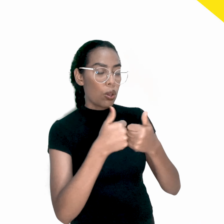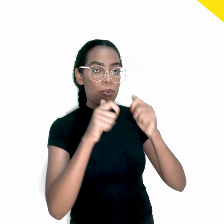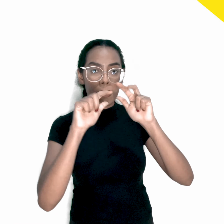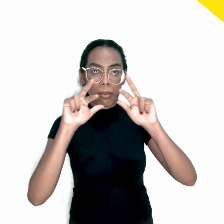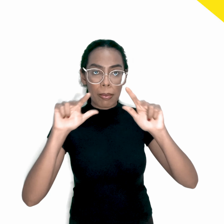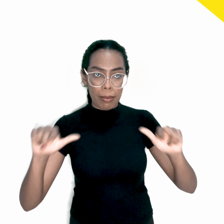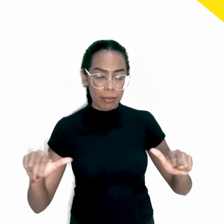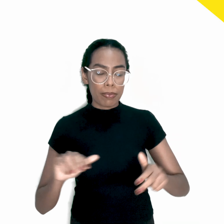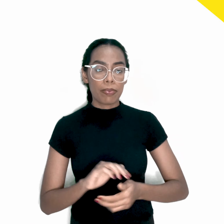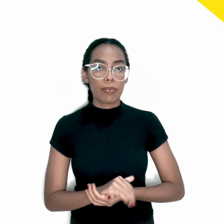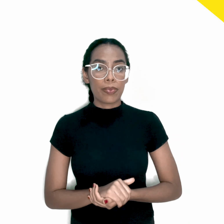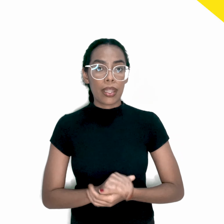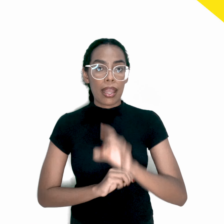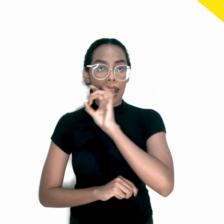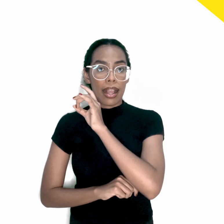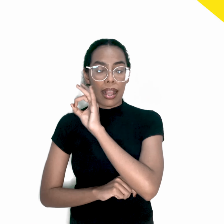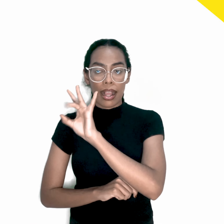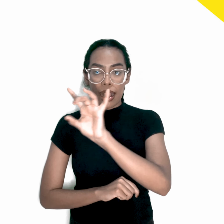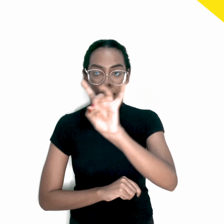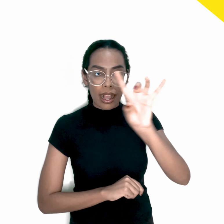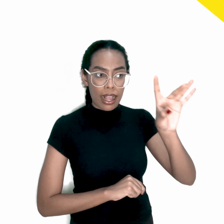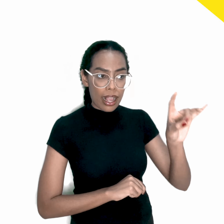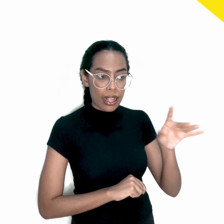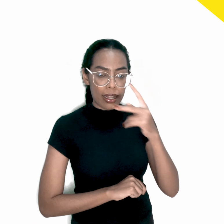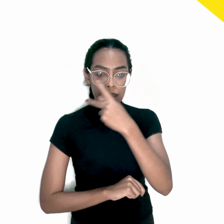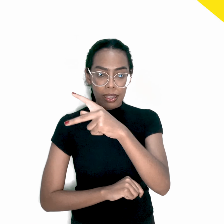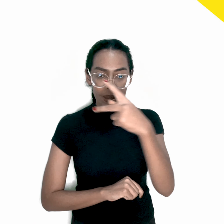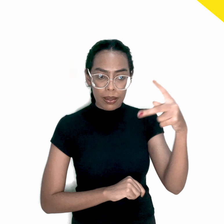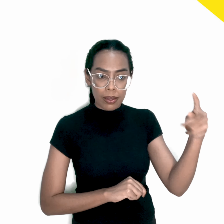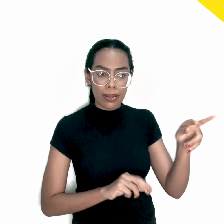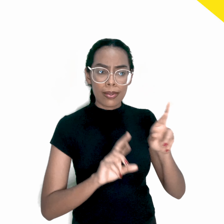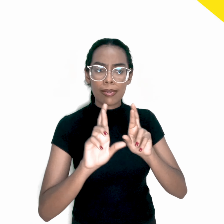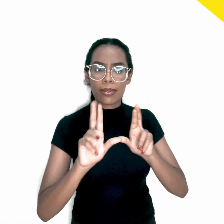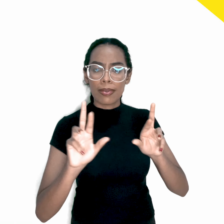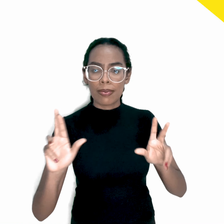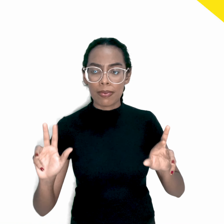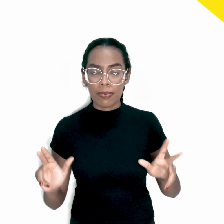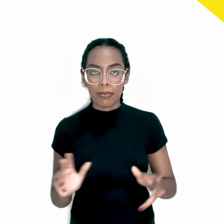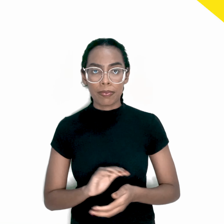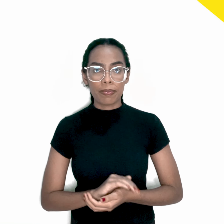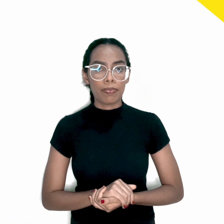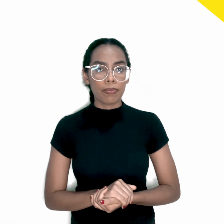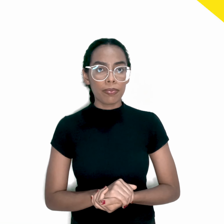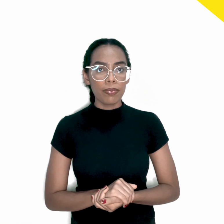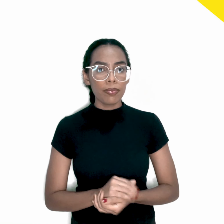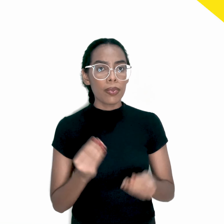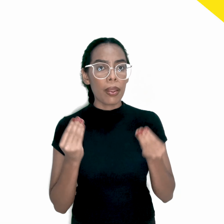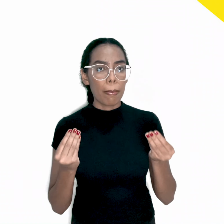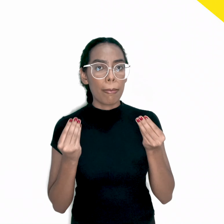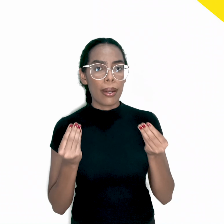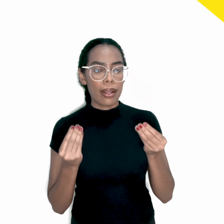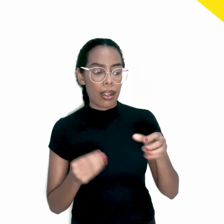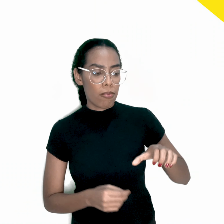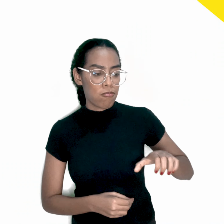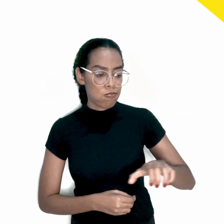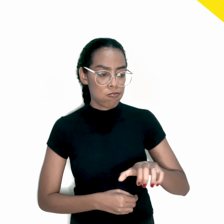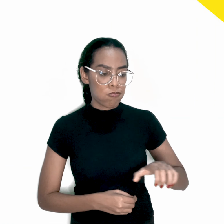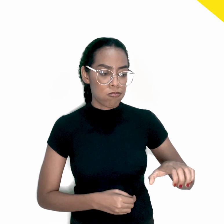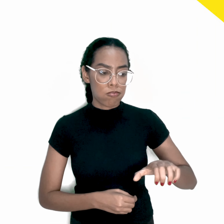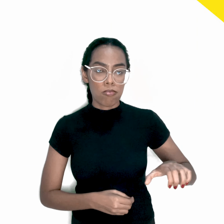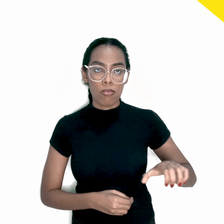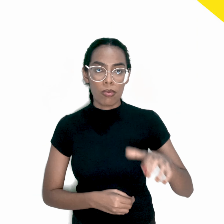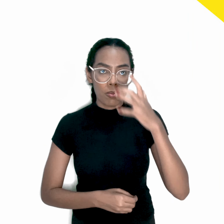entre outros É muito singular cada caso de como a baixa visão acontece em cada pessoa Para que servem as bengalas